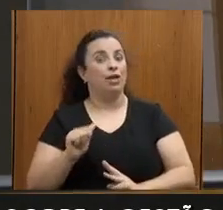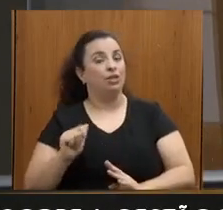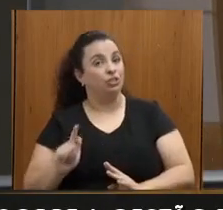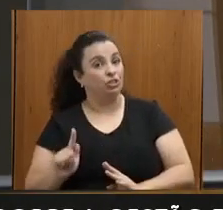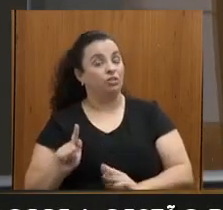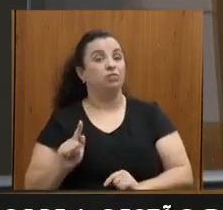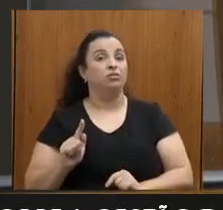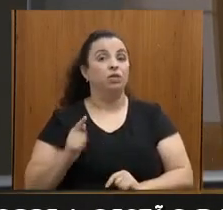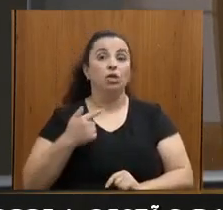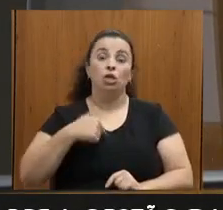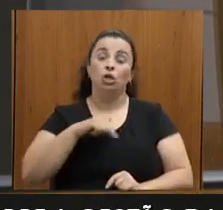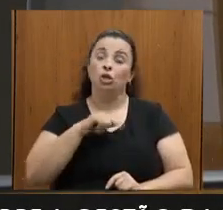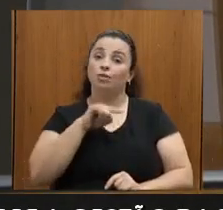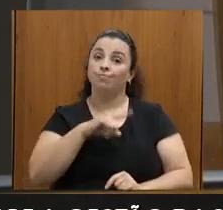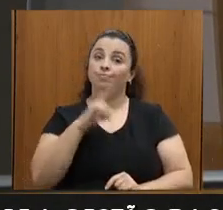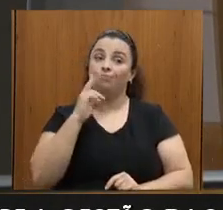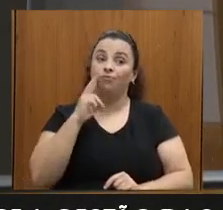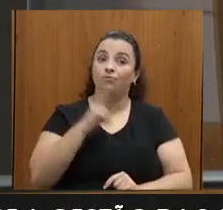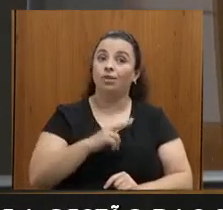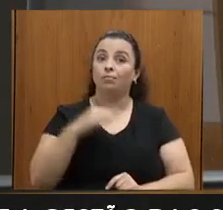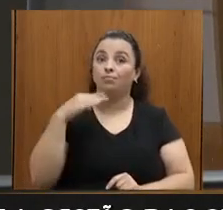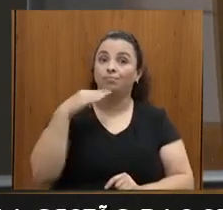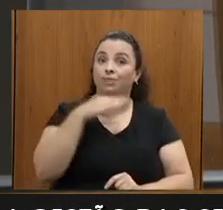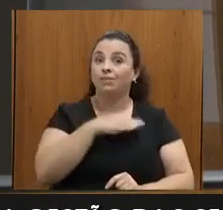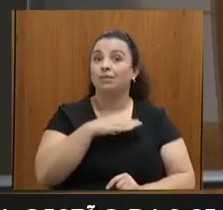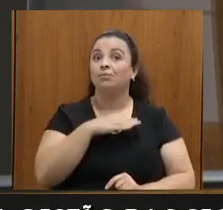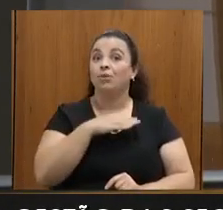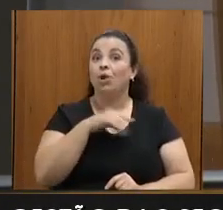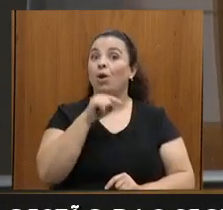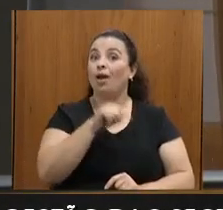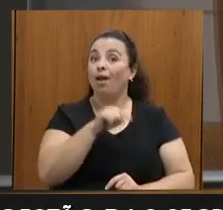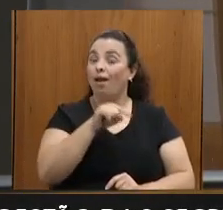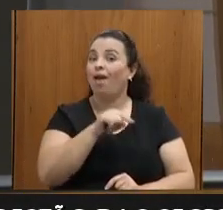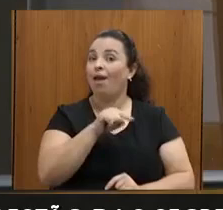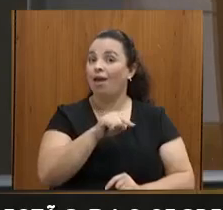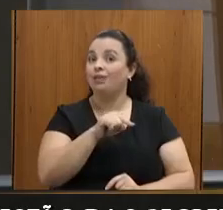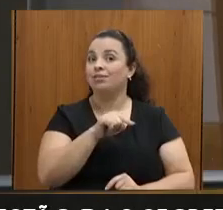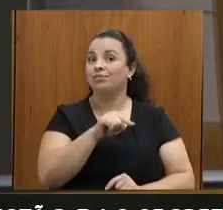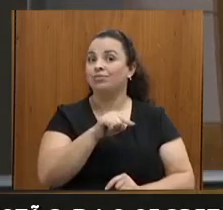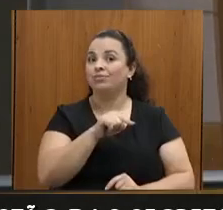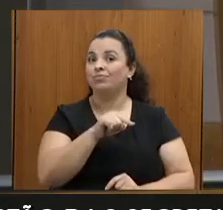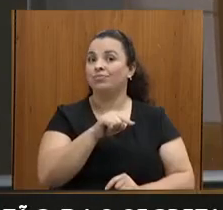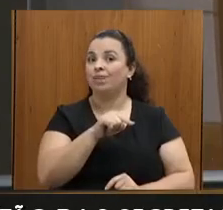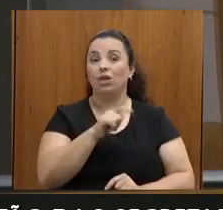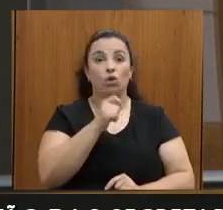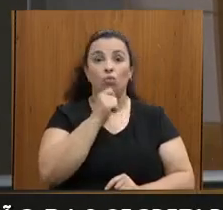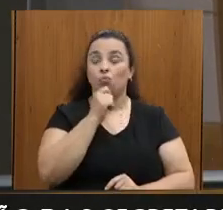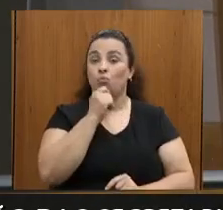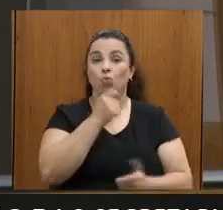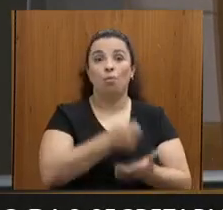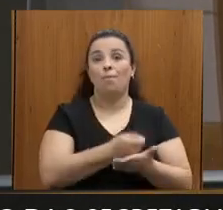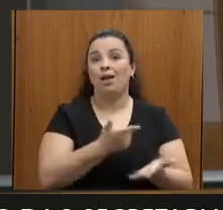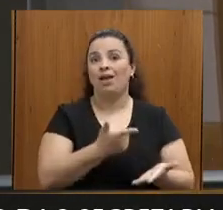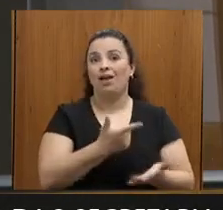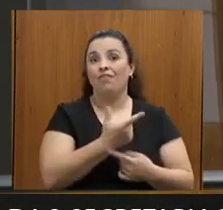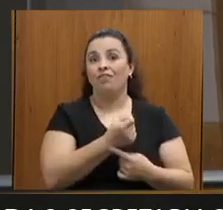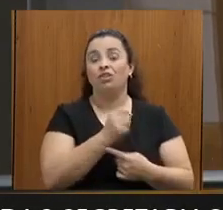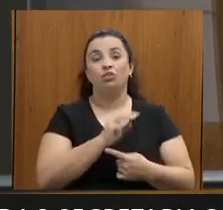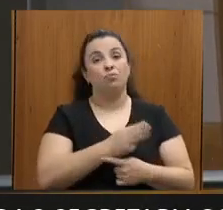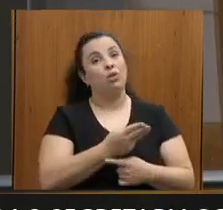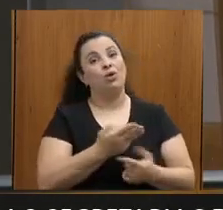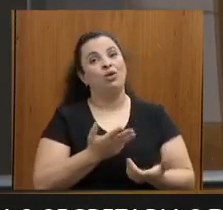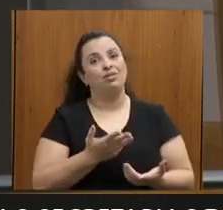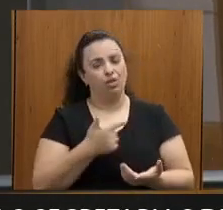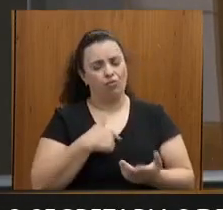deparamos com essa situação. Dos 20 milhões, quero reforçar,